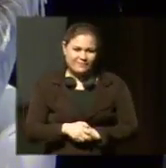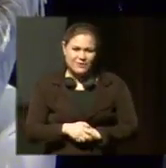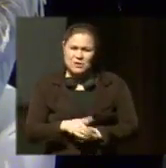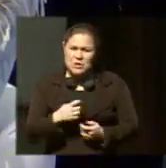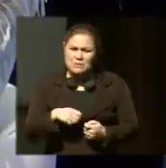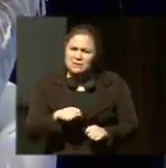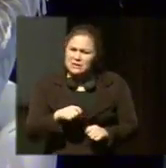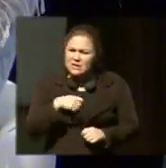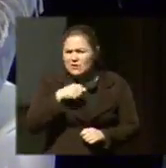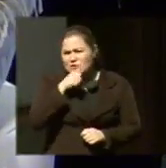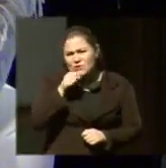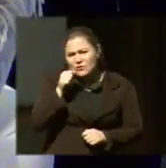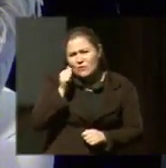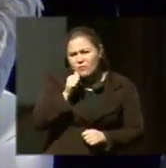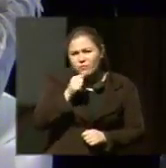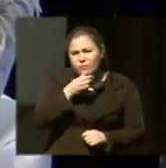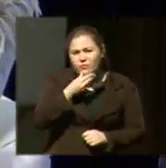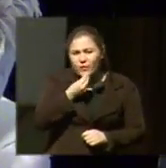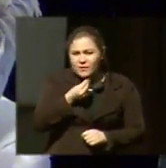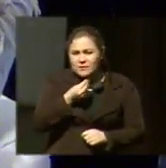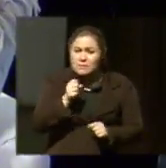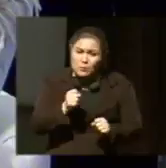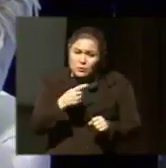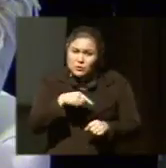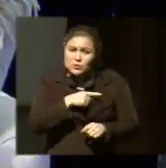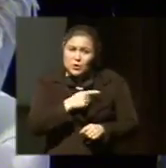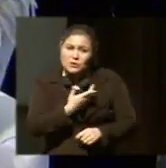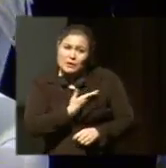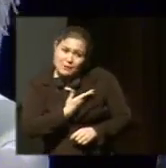nossos avós, eles podem ser os nossos amigos.